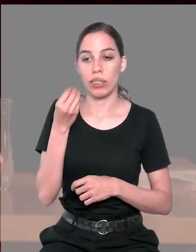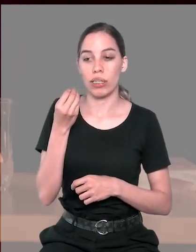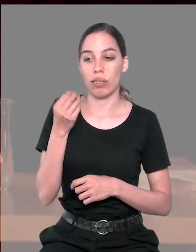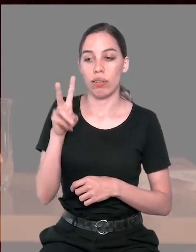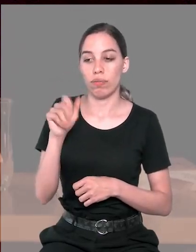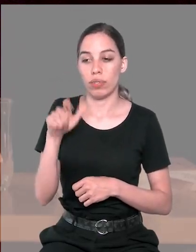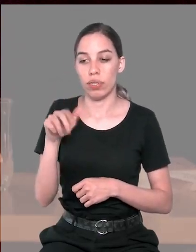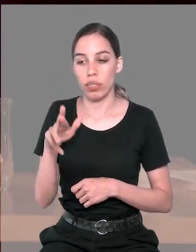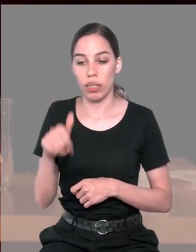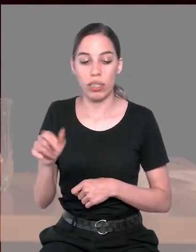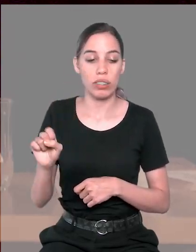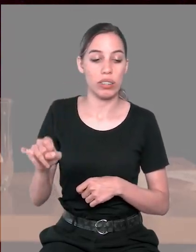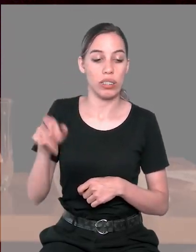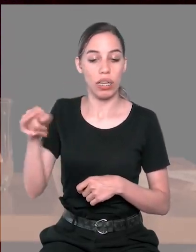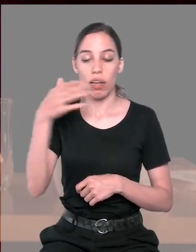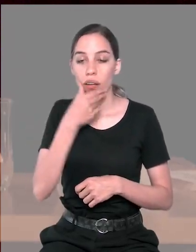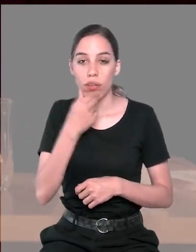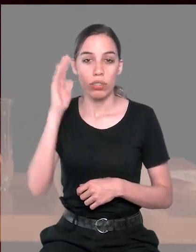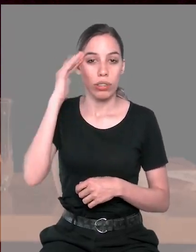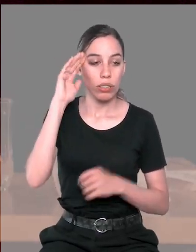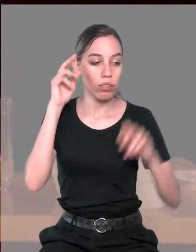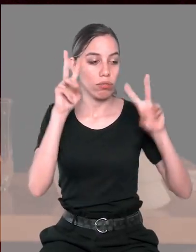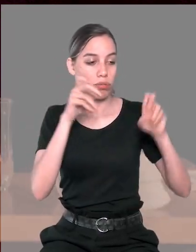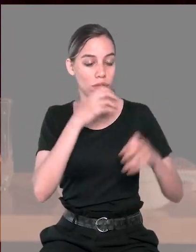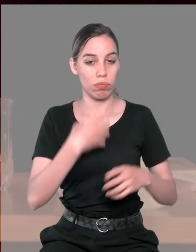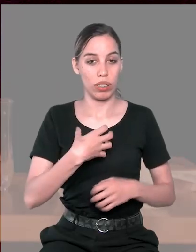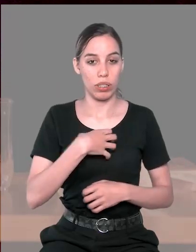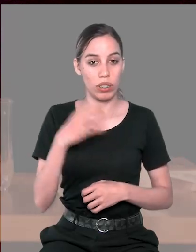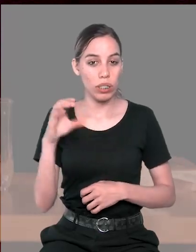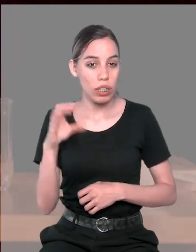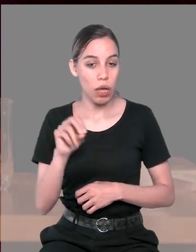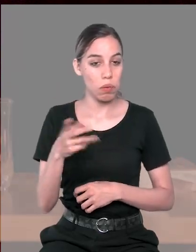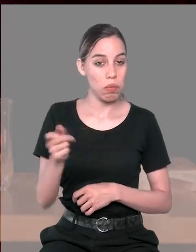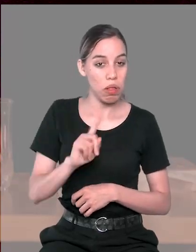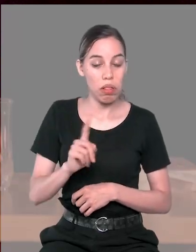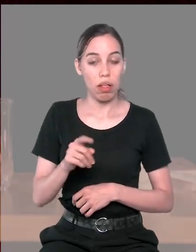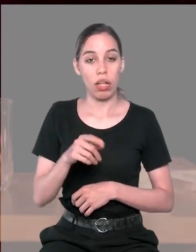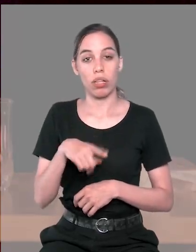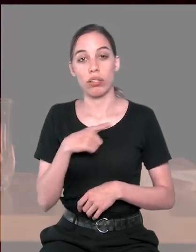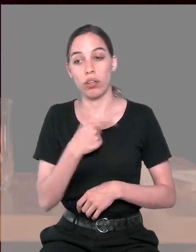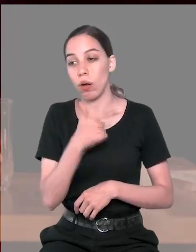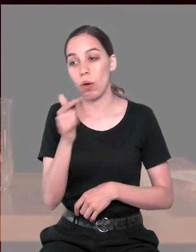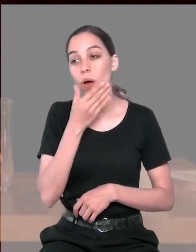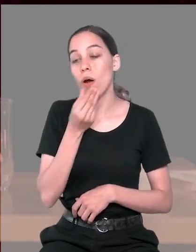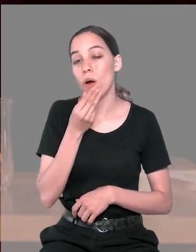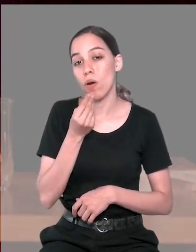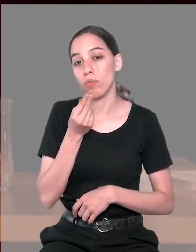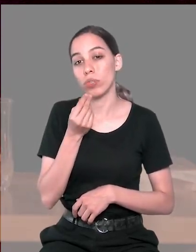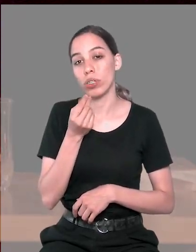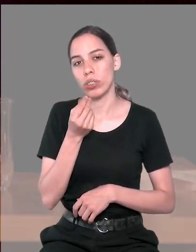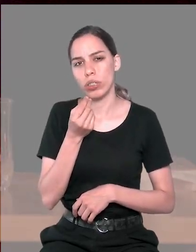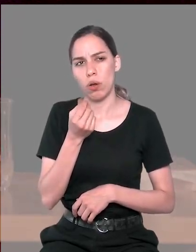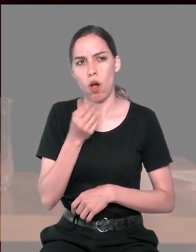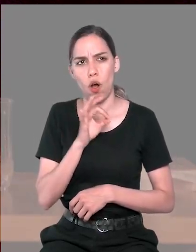Valéry com a ciência, se ele entendia de ciência, se ele não entendia, até que o Dieudonné, que é o medalha Fields de matemática, assim, a matemática não tem